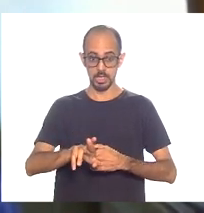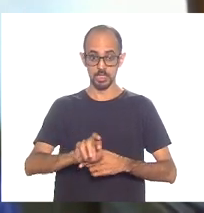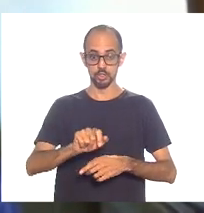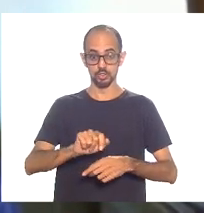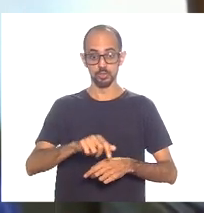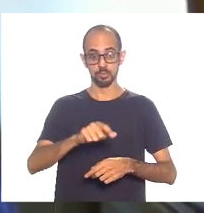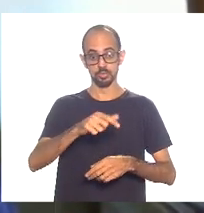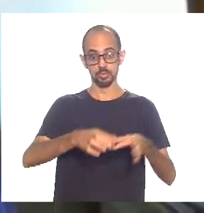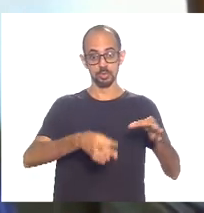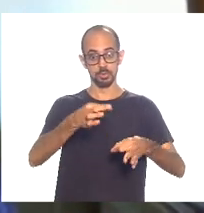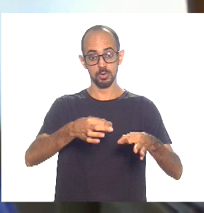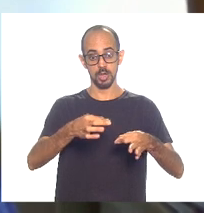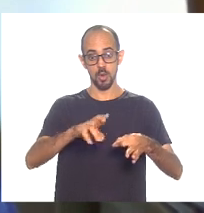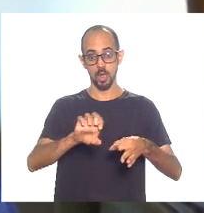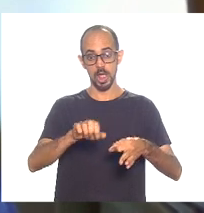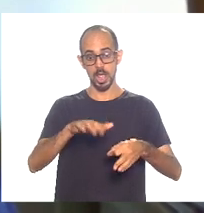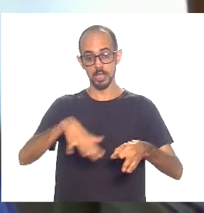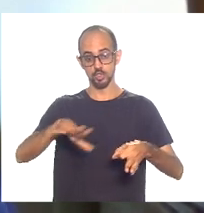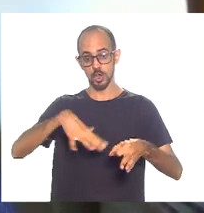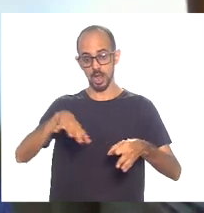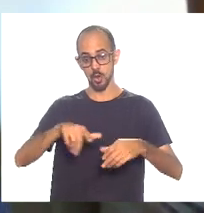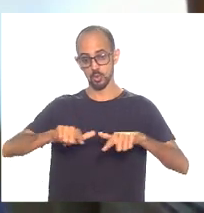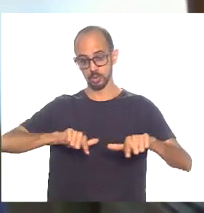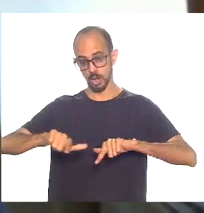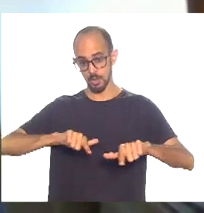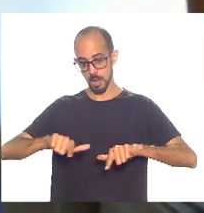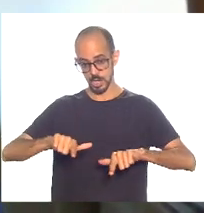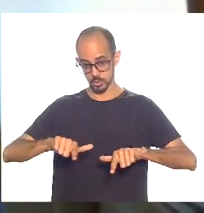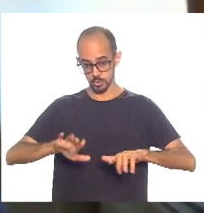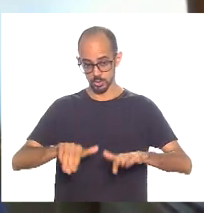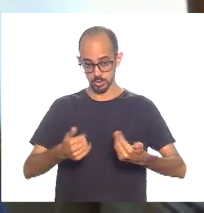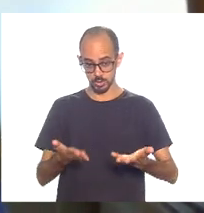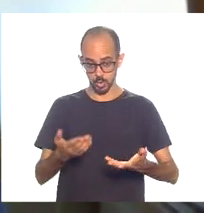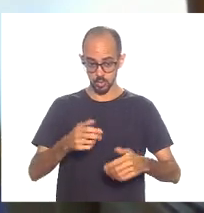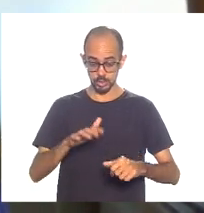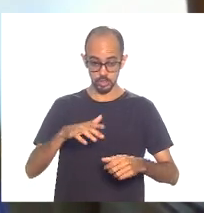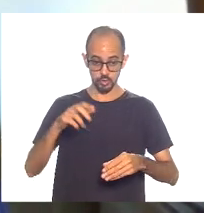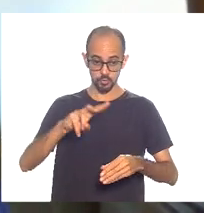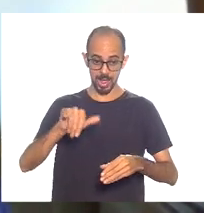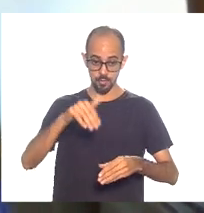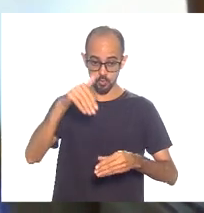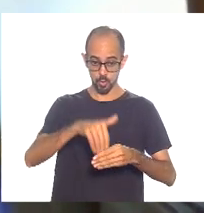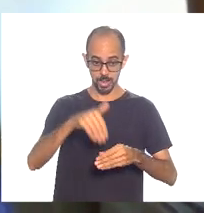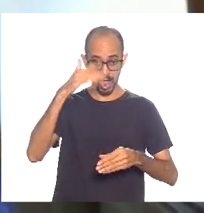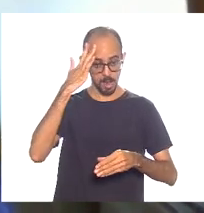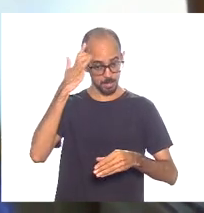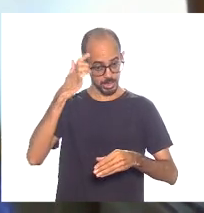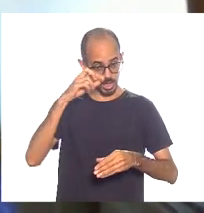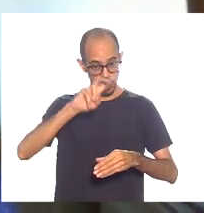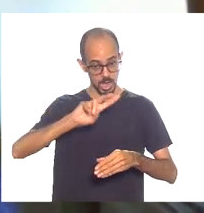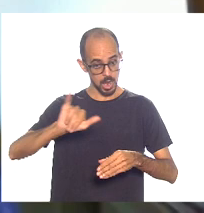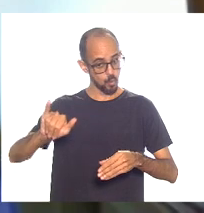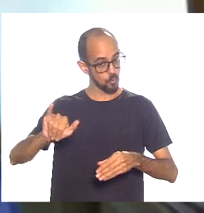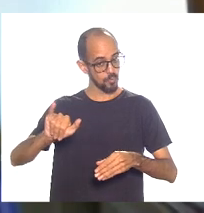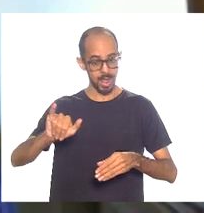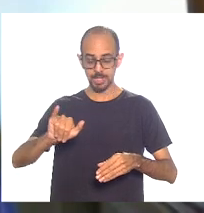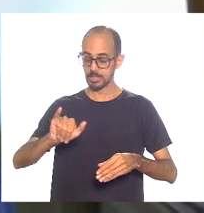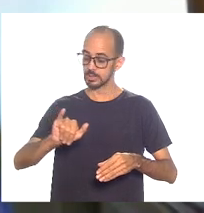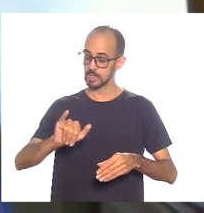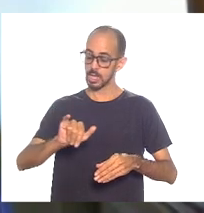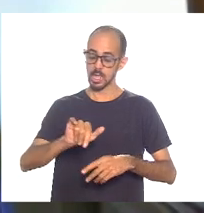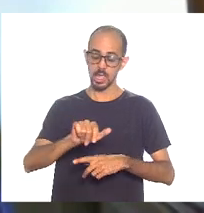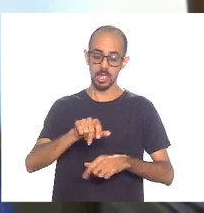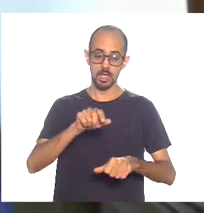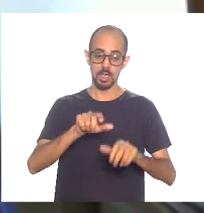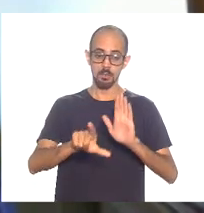no Tribunal Regional de Trabalho. O que nós vamos votar no dia de amanhã não são liminares. É